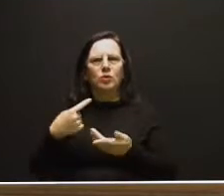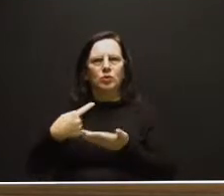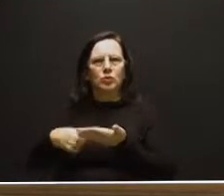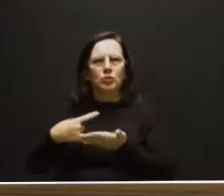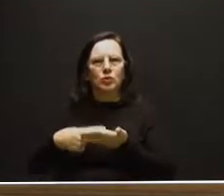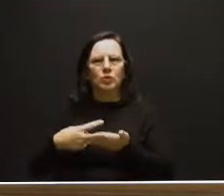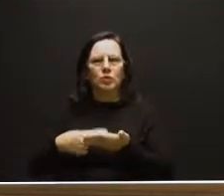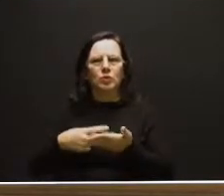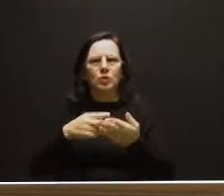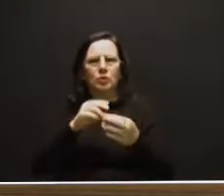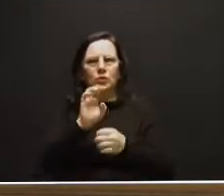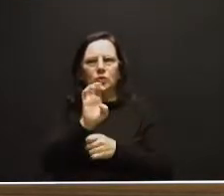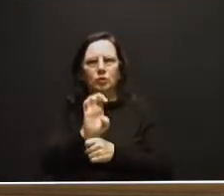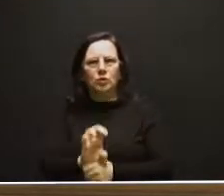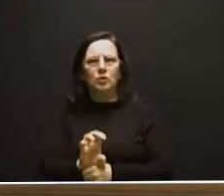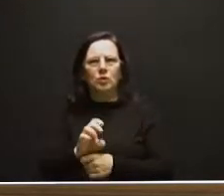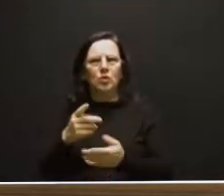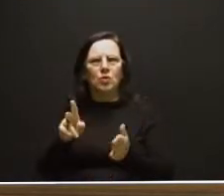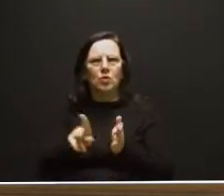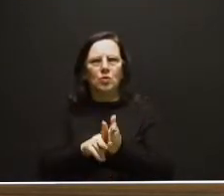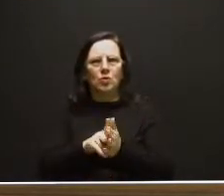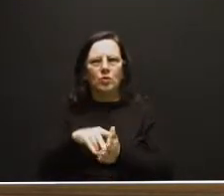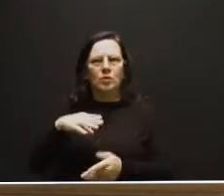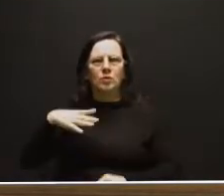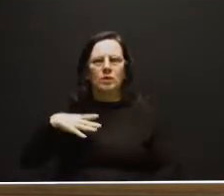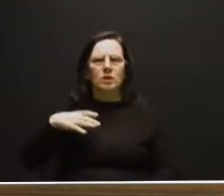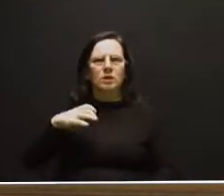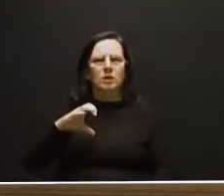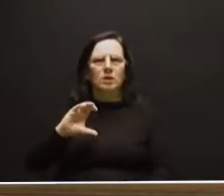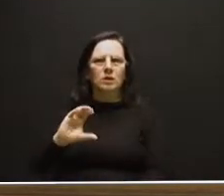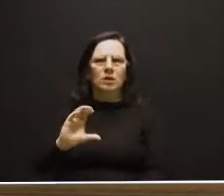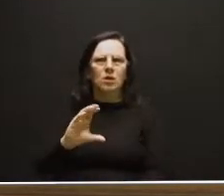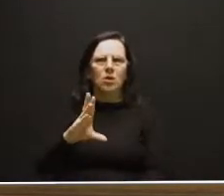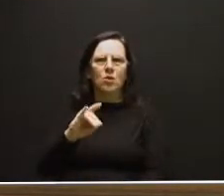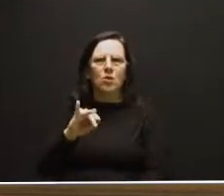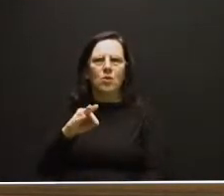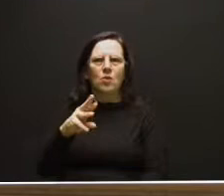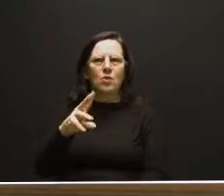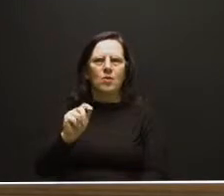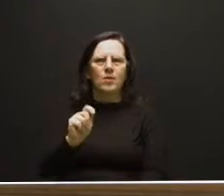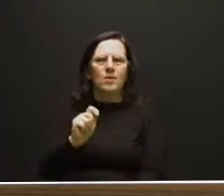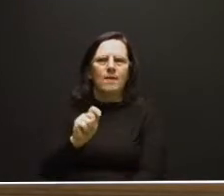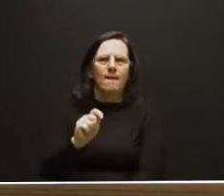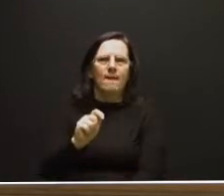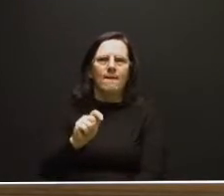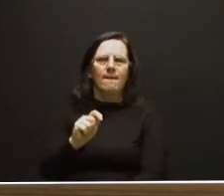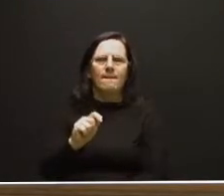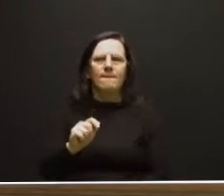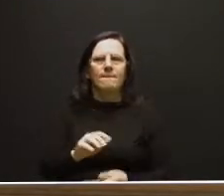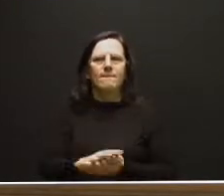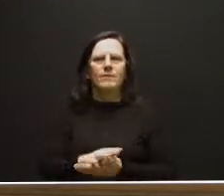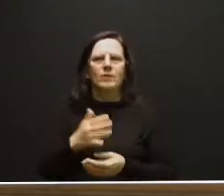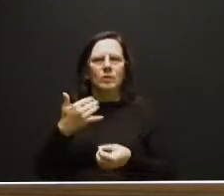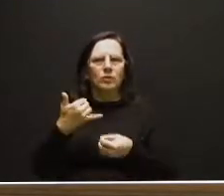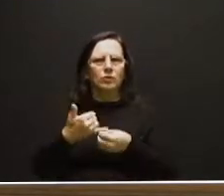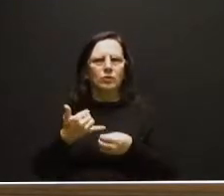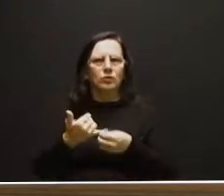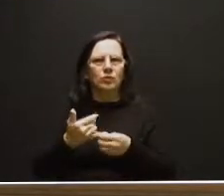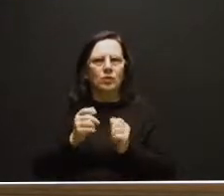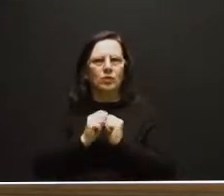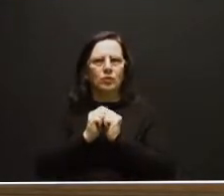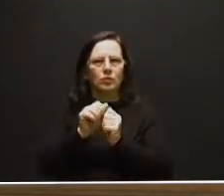do poder executivo municipal não ocorrência não usurpa competência privativa do chefe do poder executivo